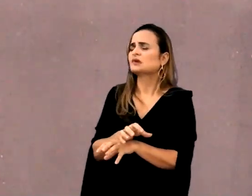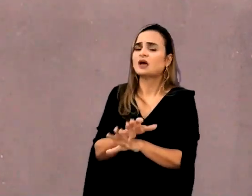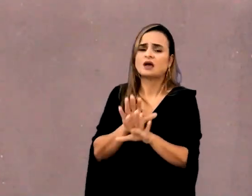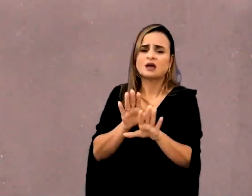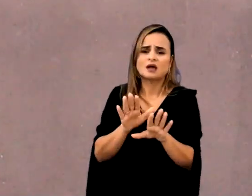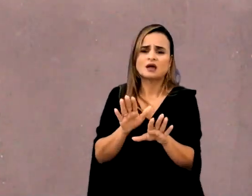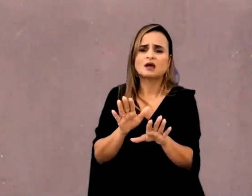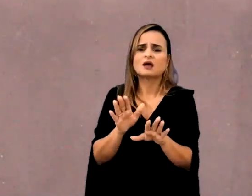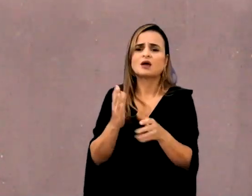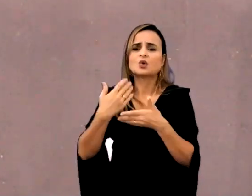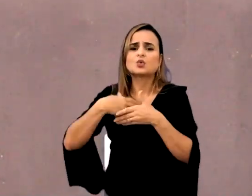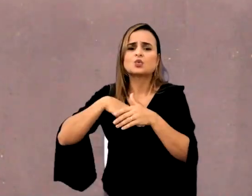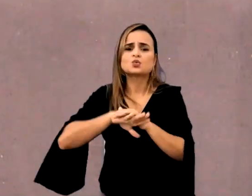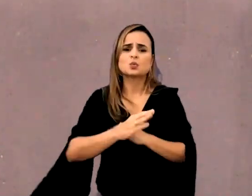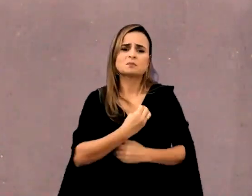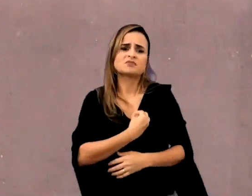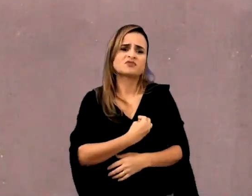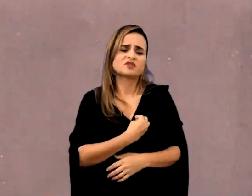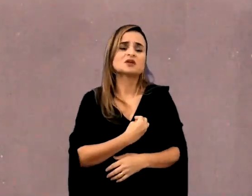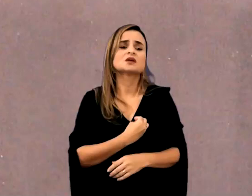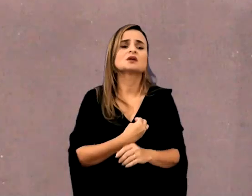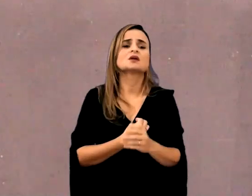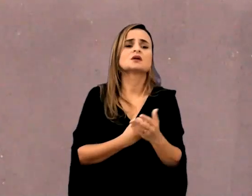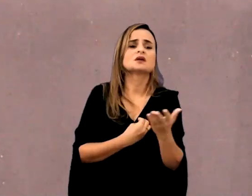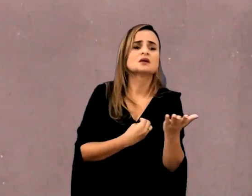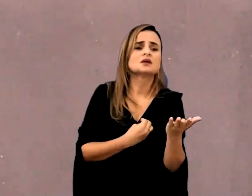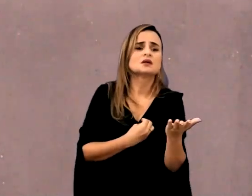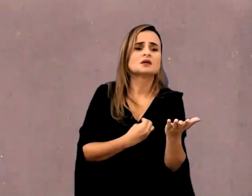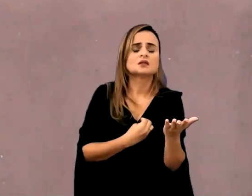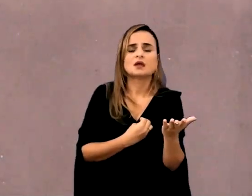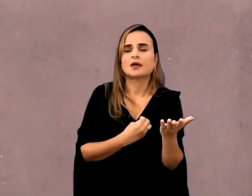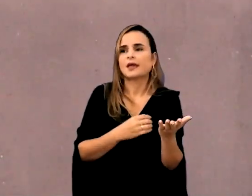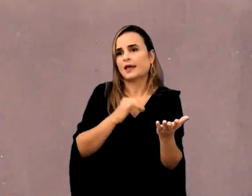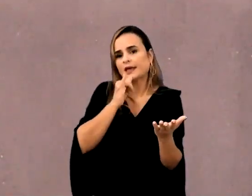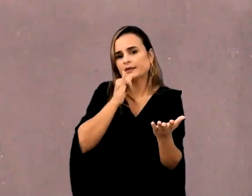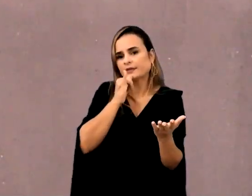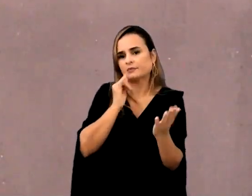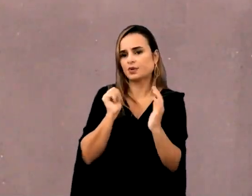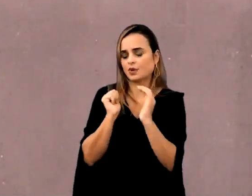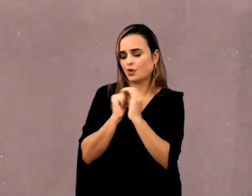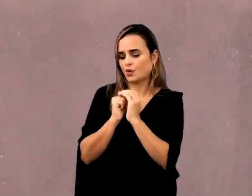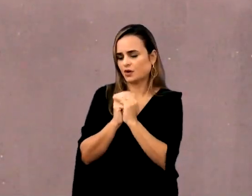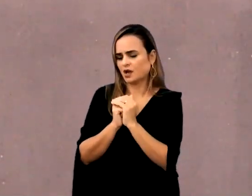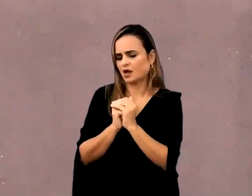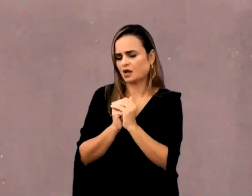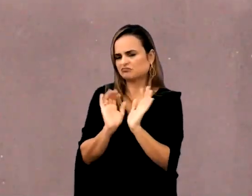automática, uma vida de oração automática,